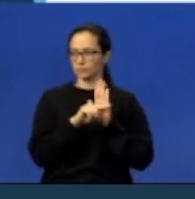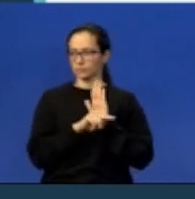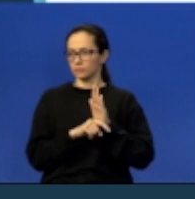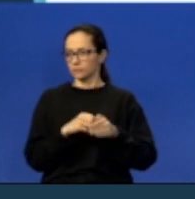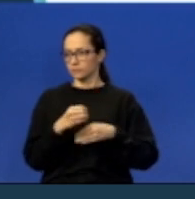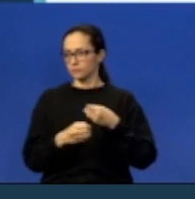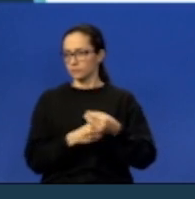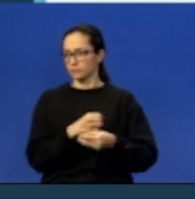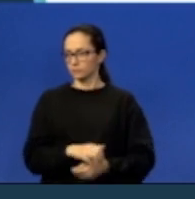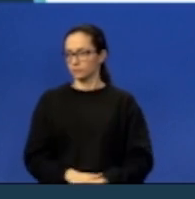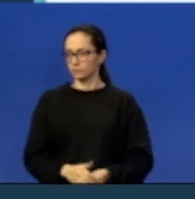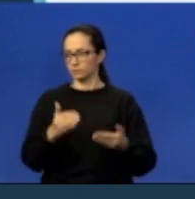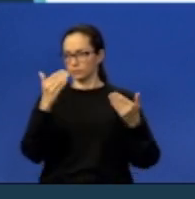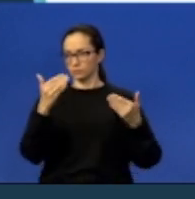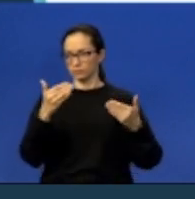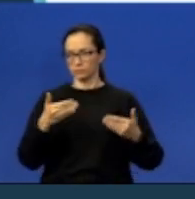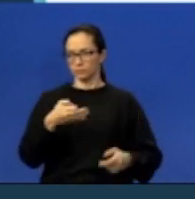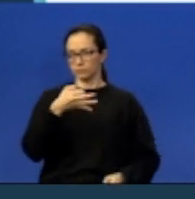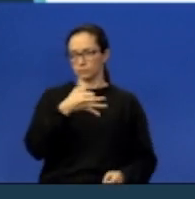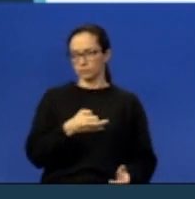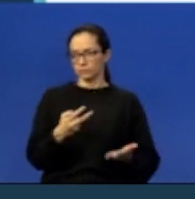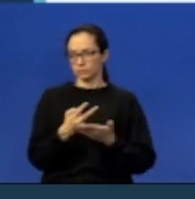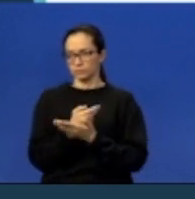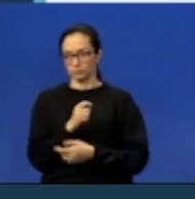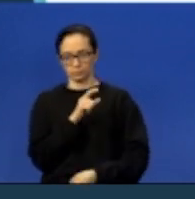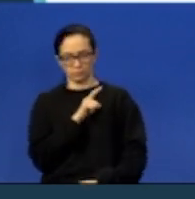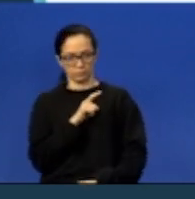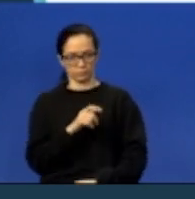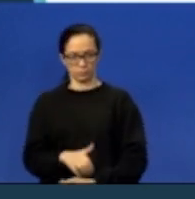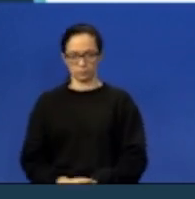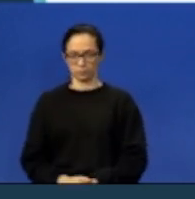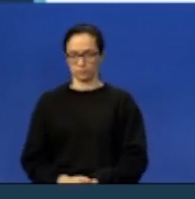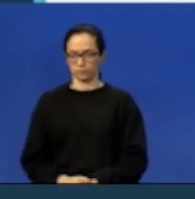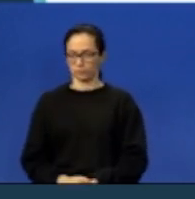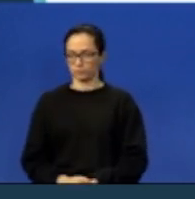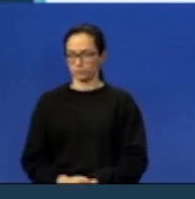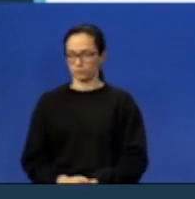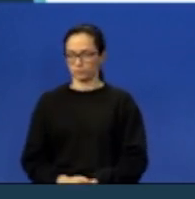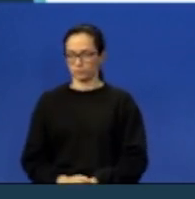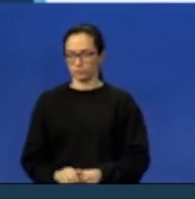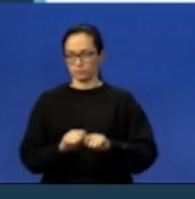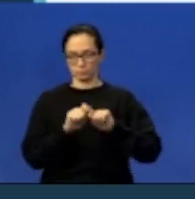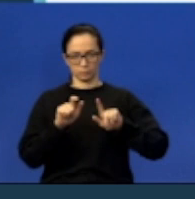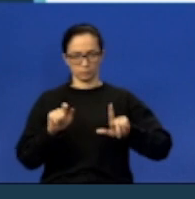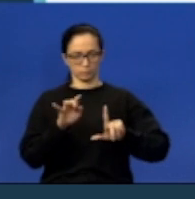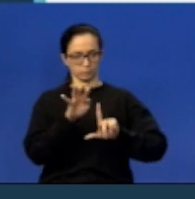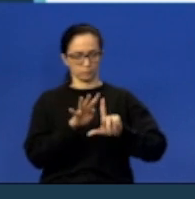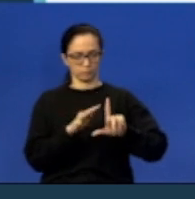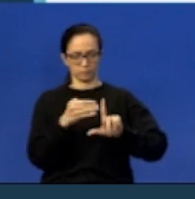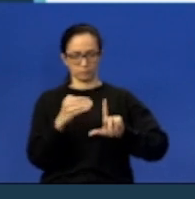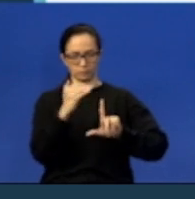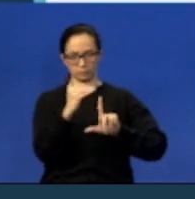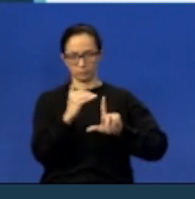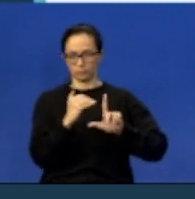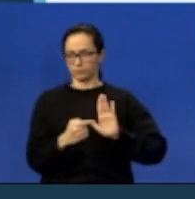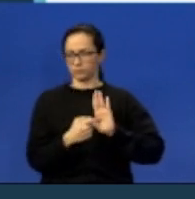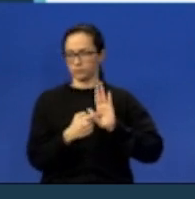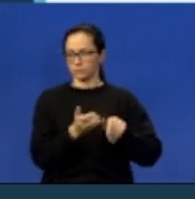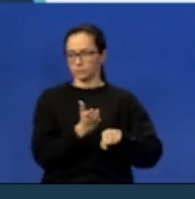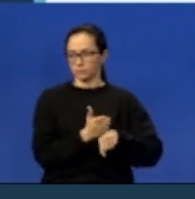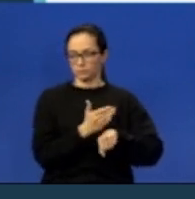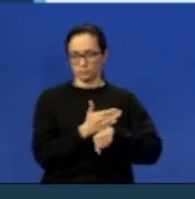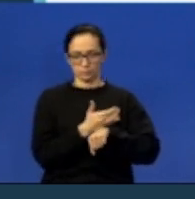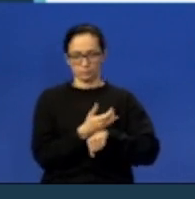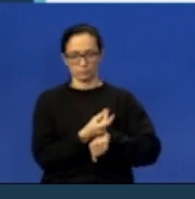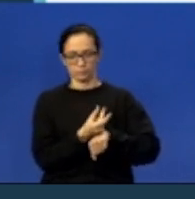sequência, nós vamos julgar as afirmativas. Então, a gente observa, portanto, nesse quadrinho, né, em relação ao tempo da